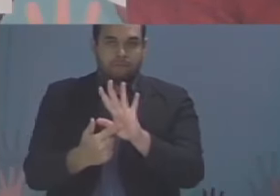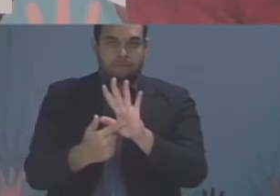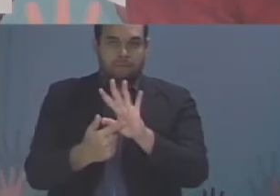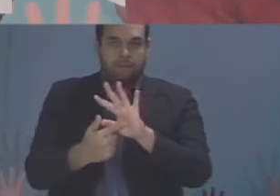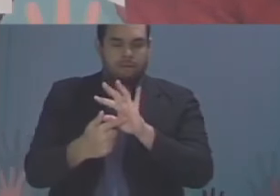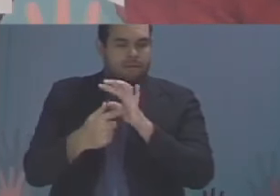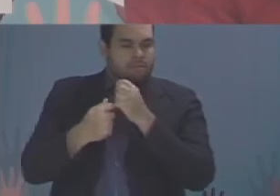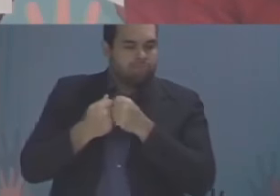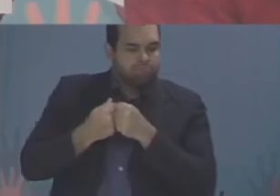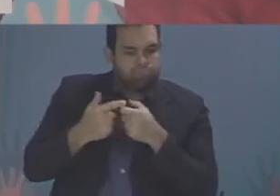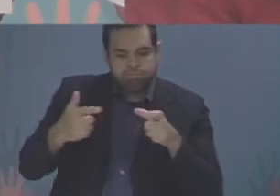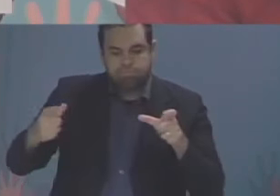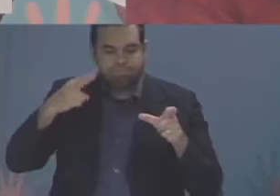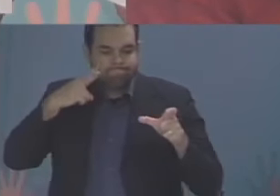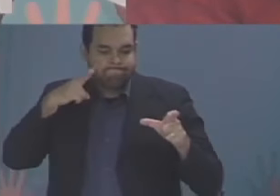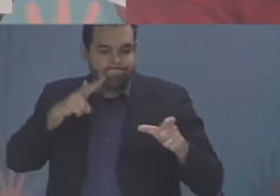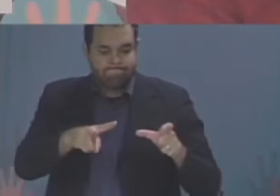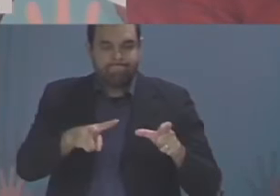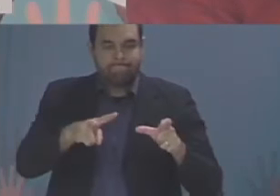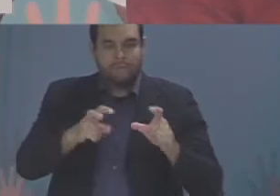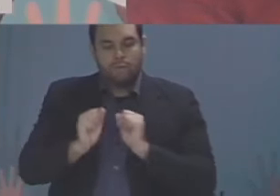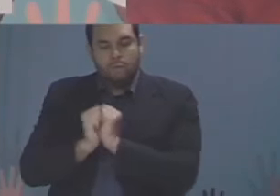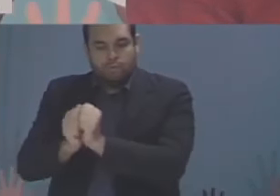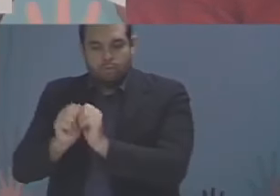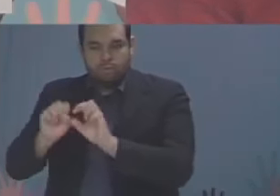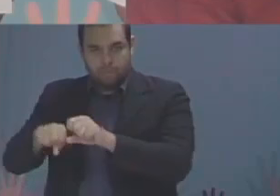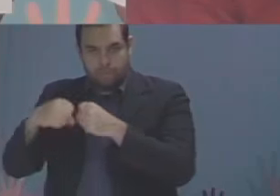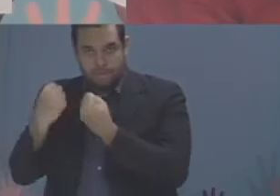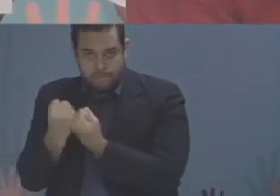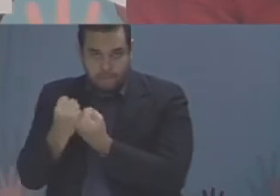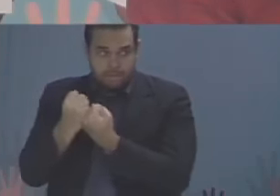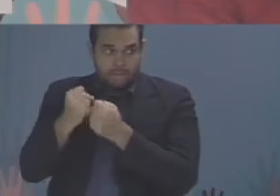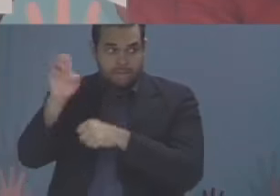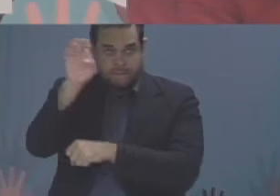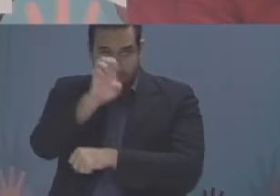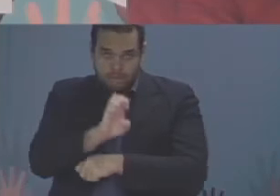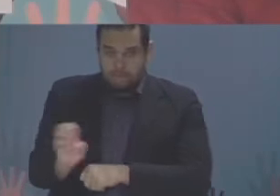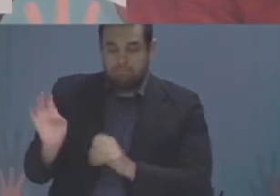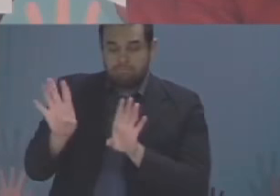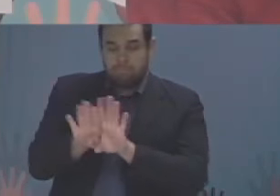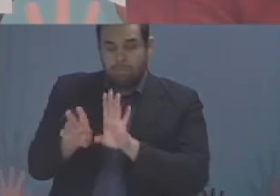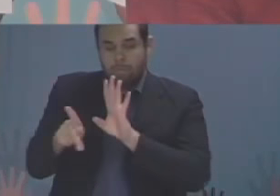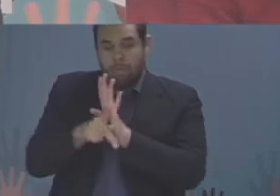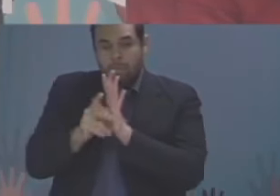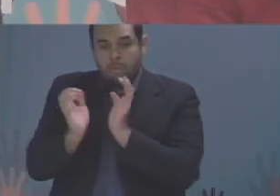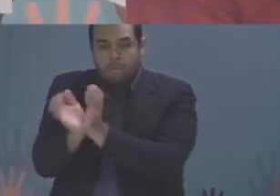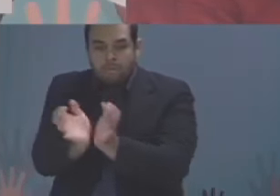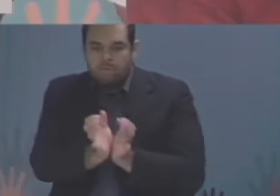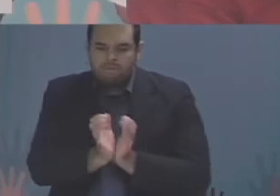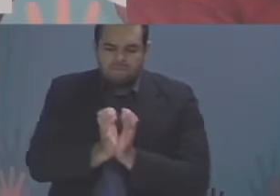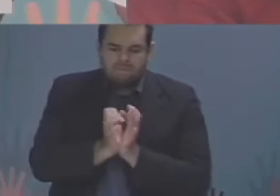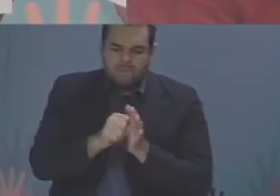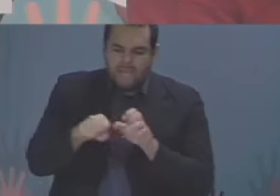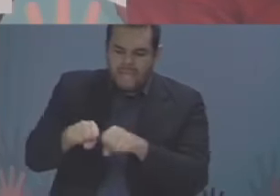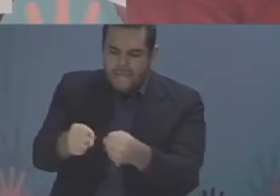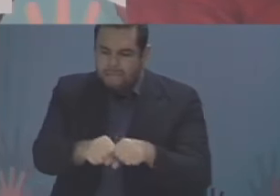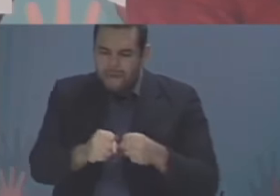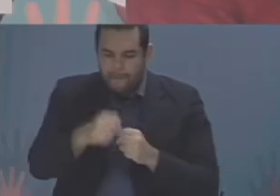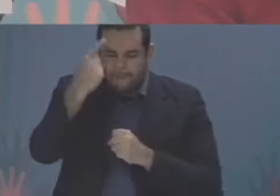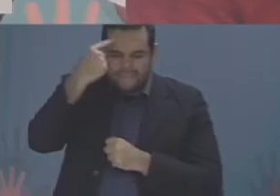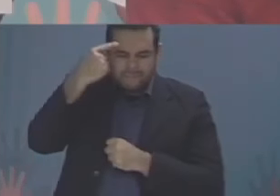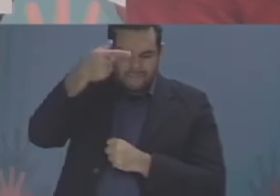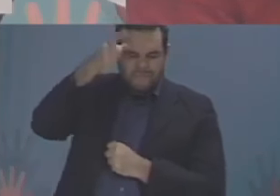ampliar a visibilidade da psicologia junto à sociedade, ao Estado e à própria categoria, rompendo estereótipos e mostrando